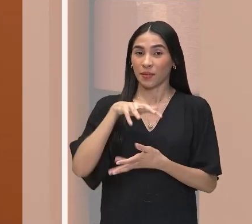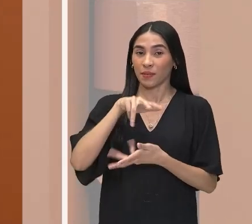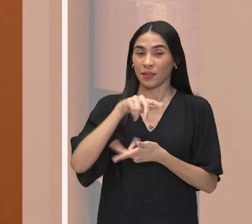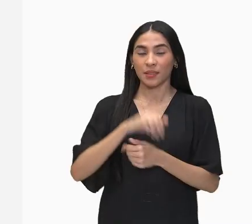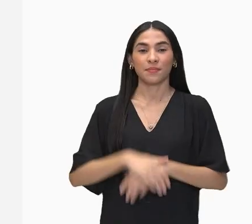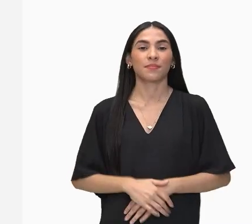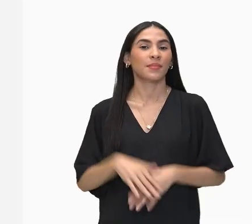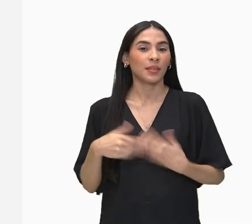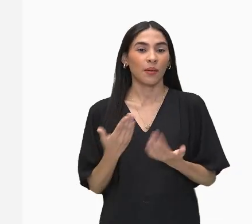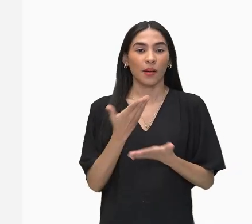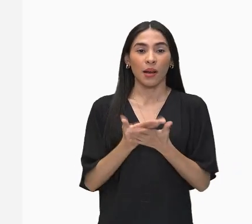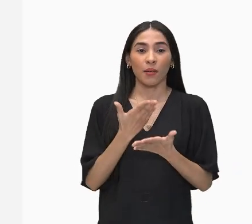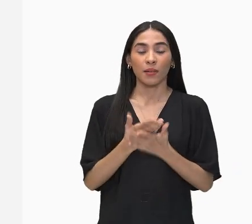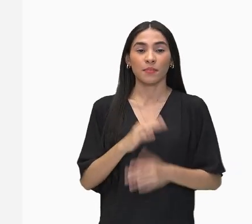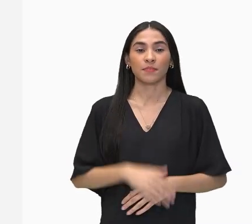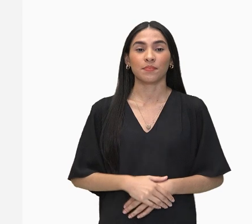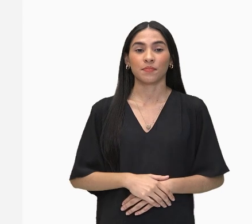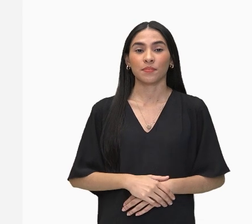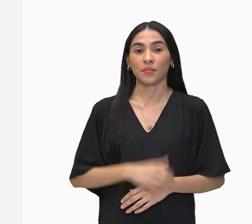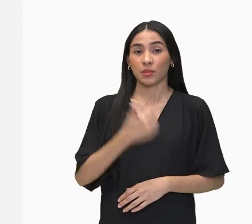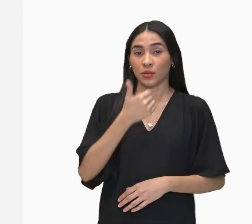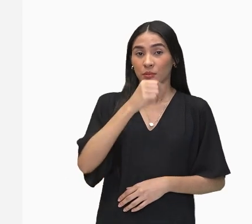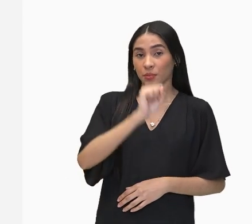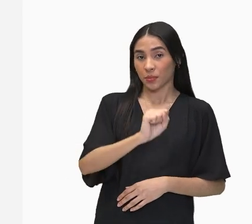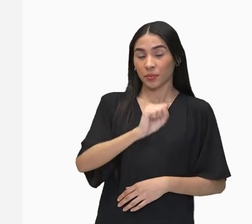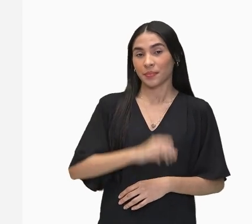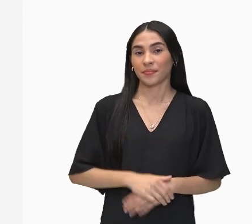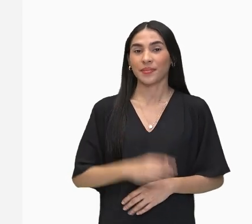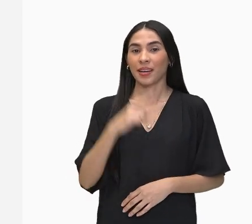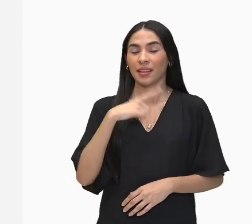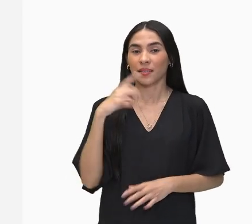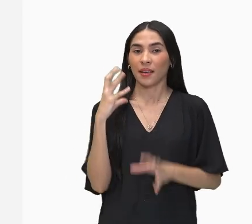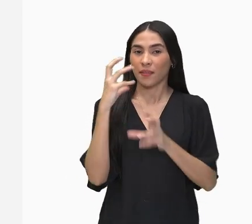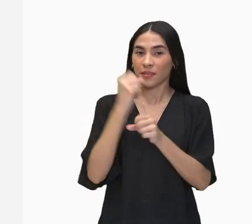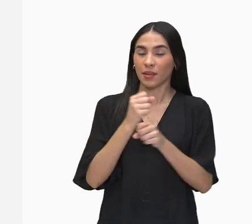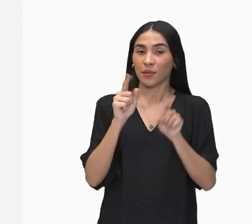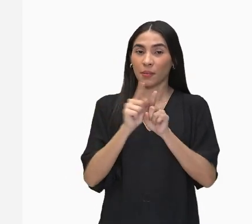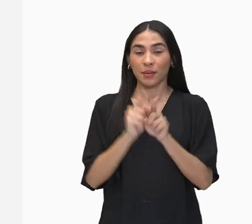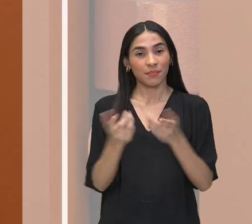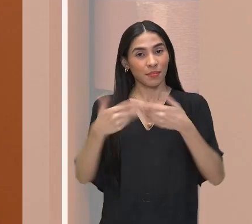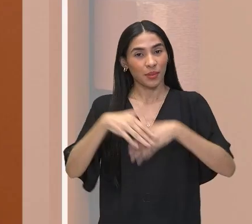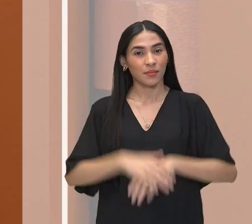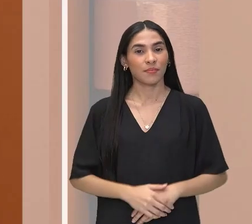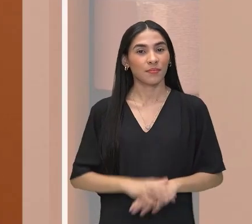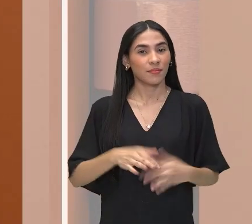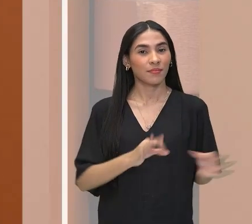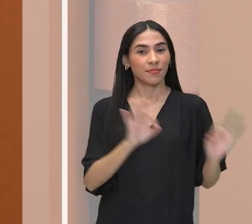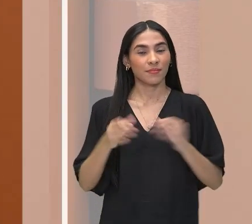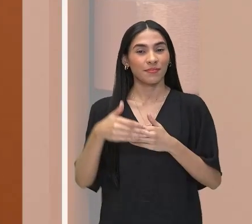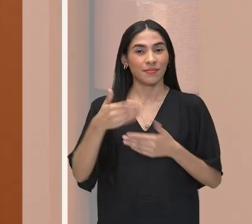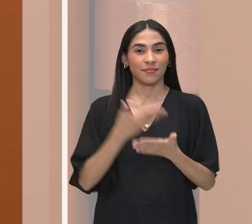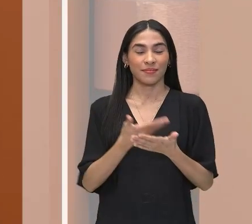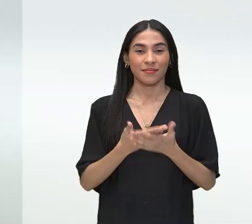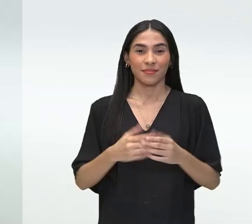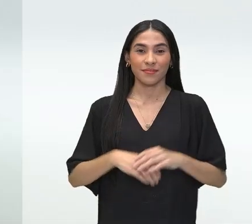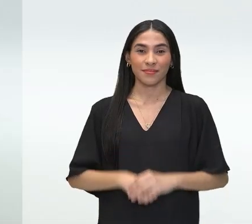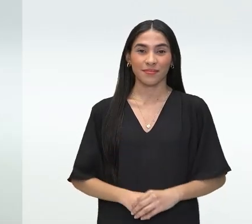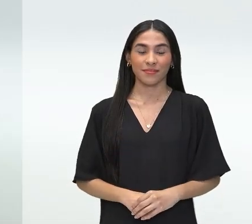Então, a nossa aula de hoje é a aula 18 e nós temos revisão e avaliação. Então, vamos lá para a nossa